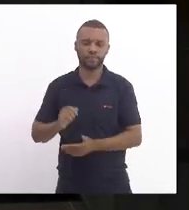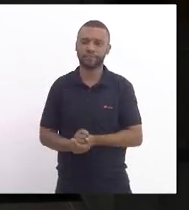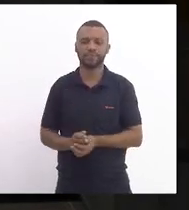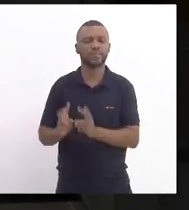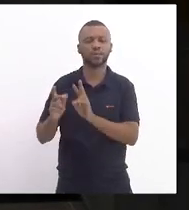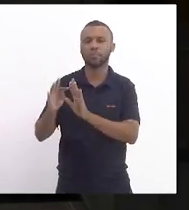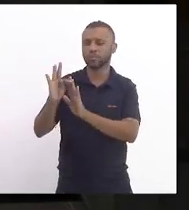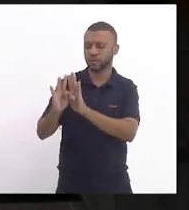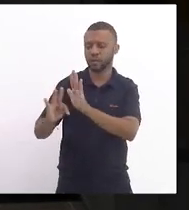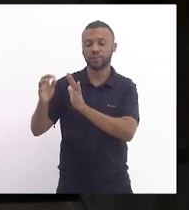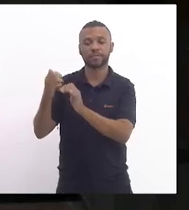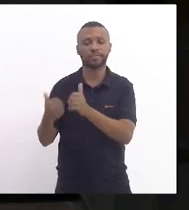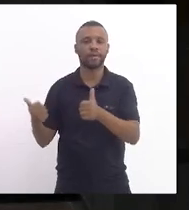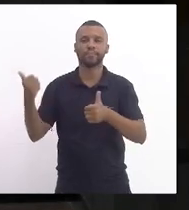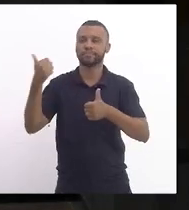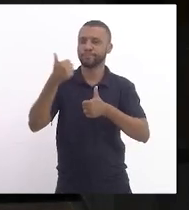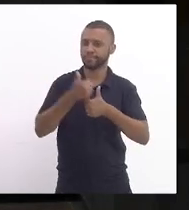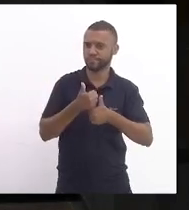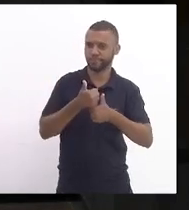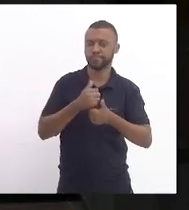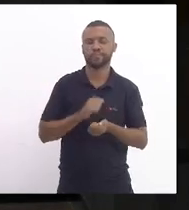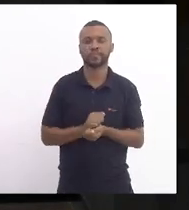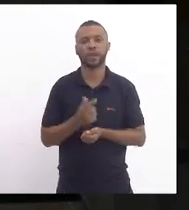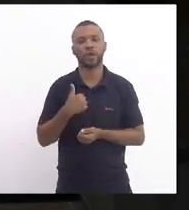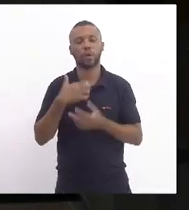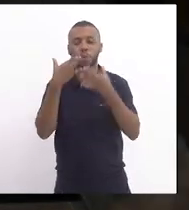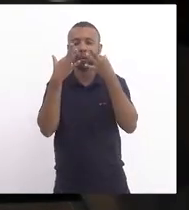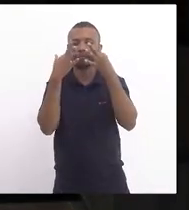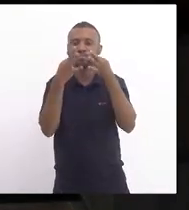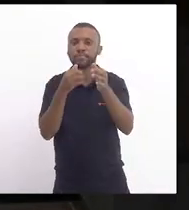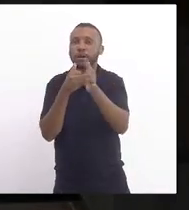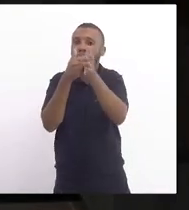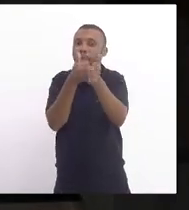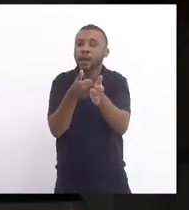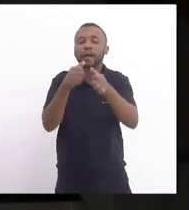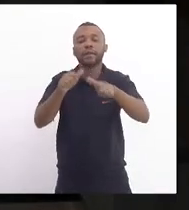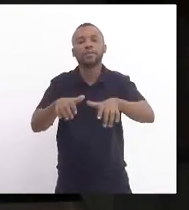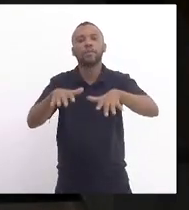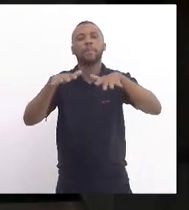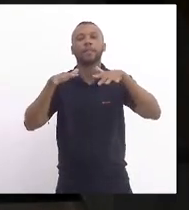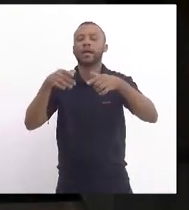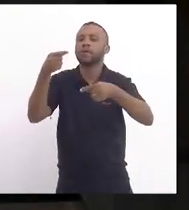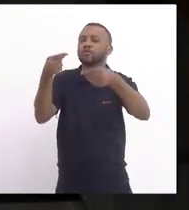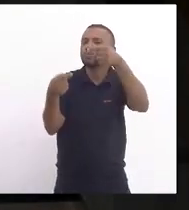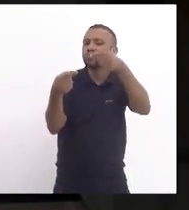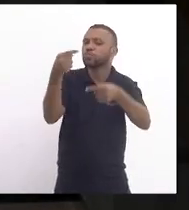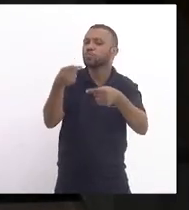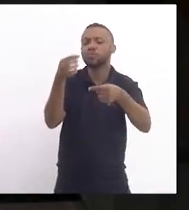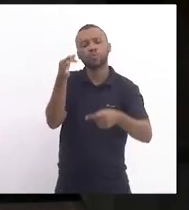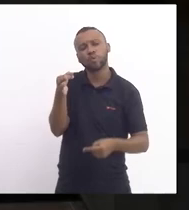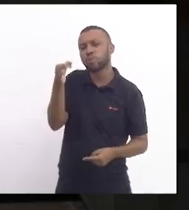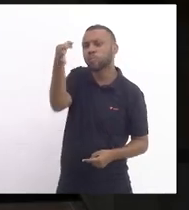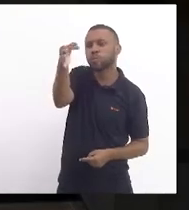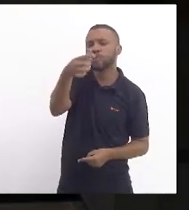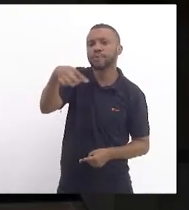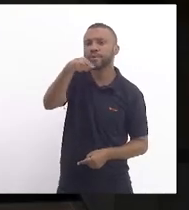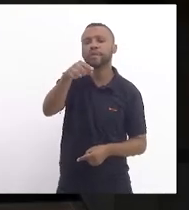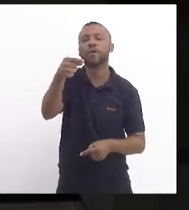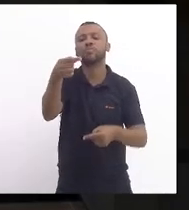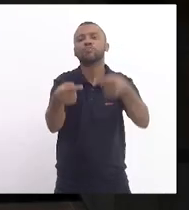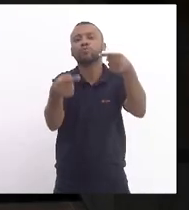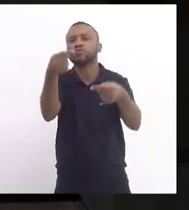substitutivo estarei acompanhando no plenário o que será produzido